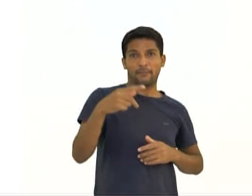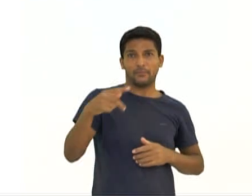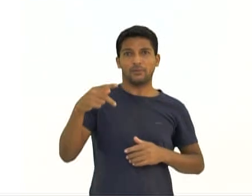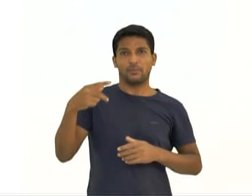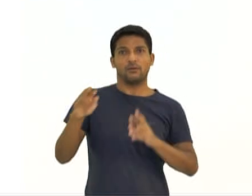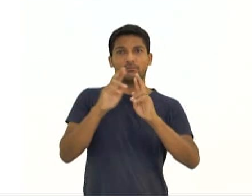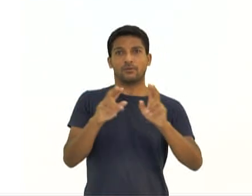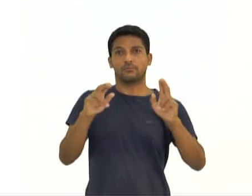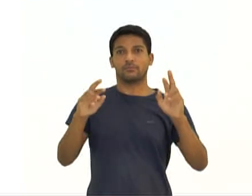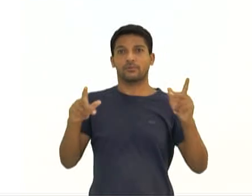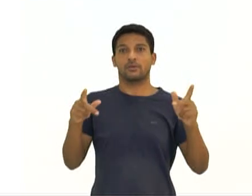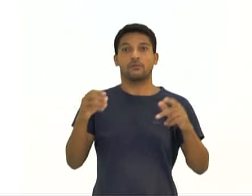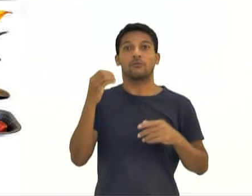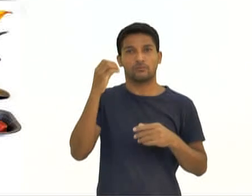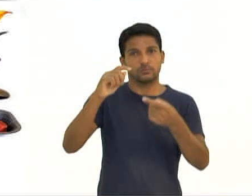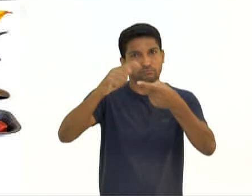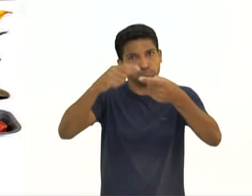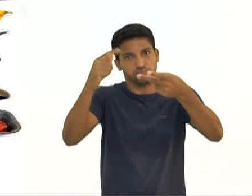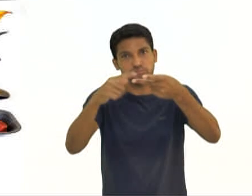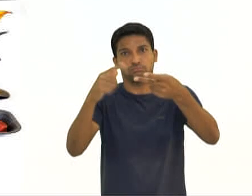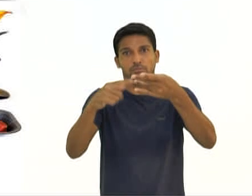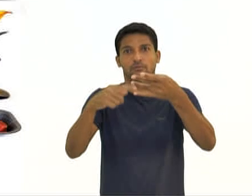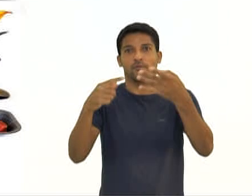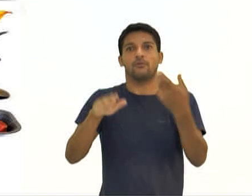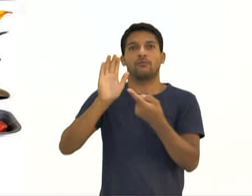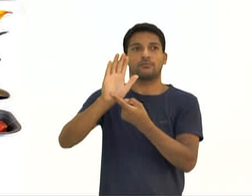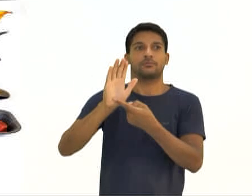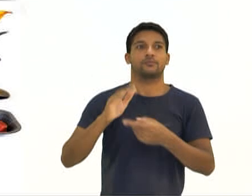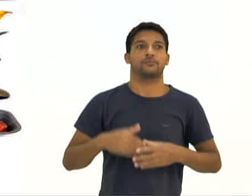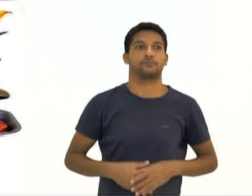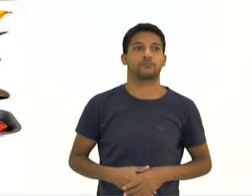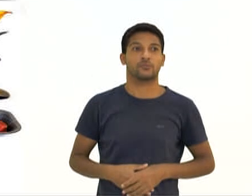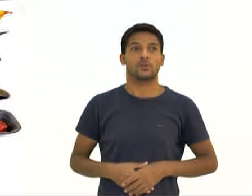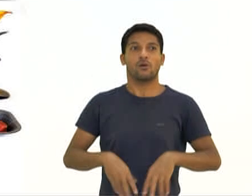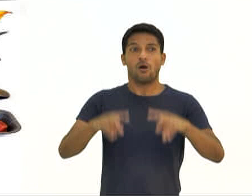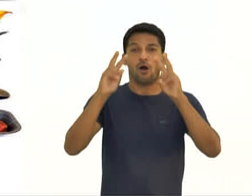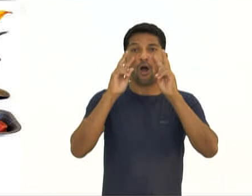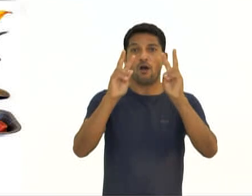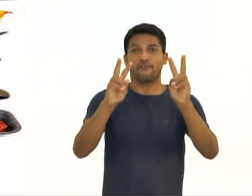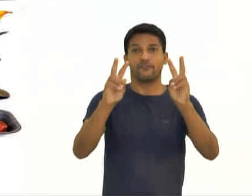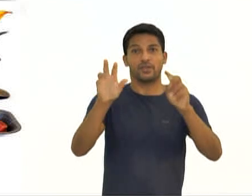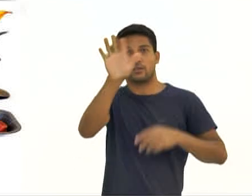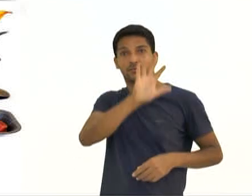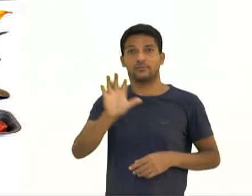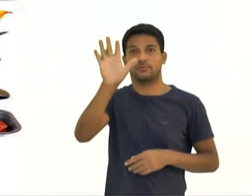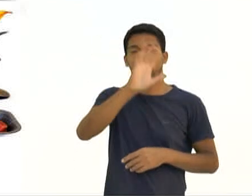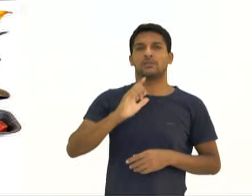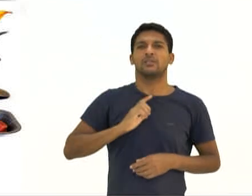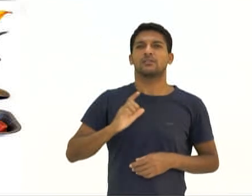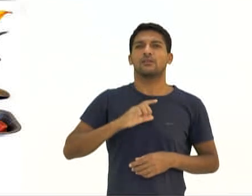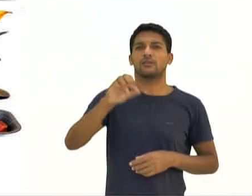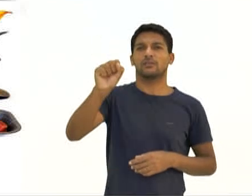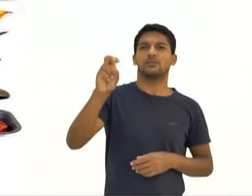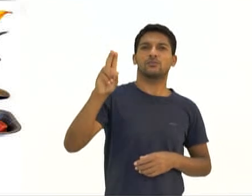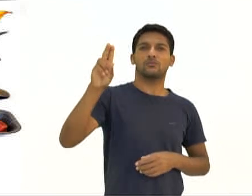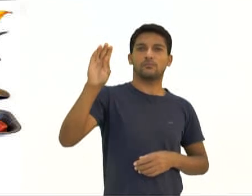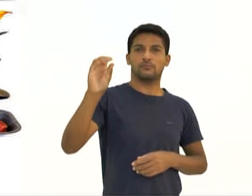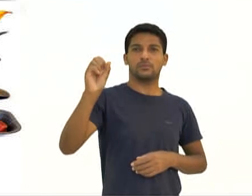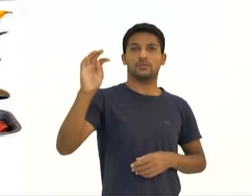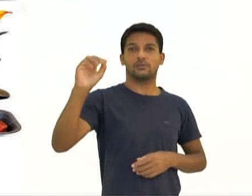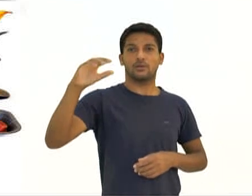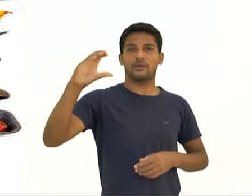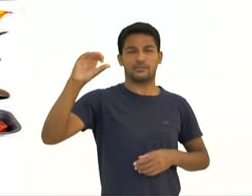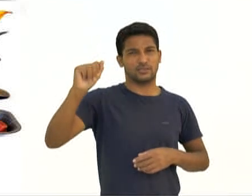nós conseguirmos nessa aula, beleza? Então, olha só, galera, nós temos aí de substância, de materiais,